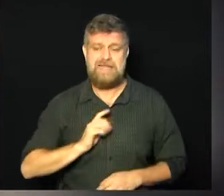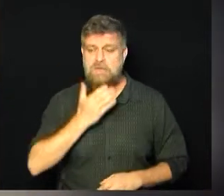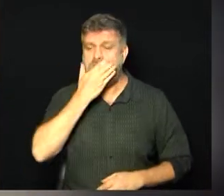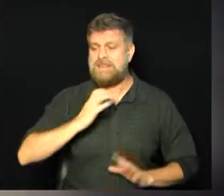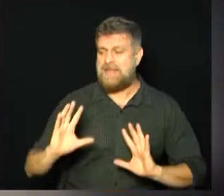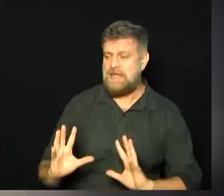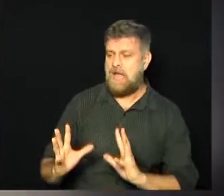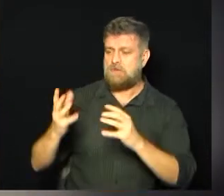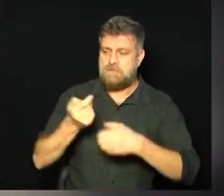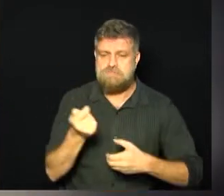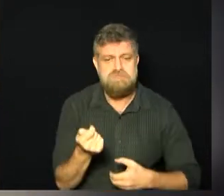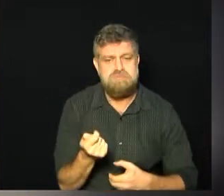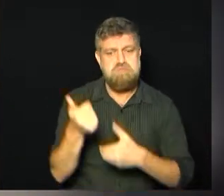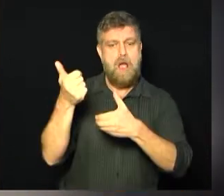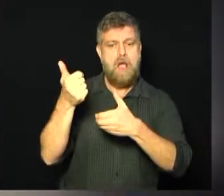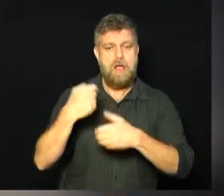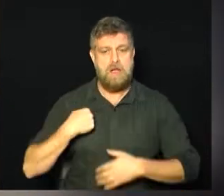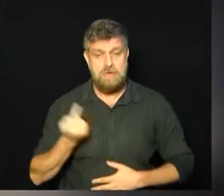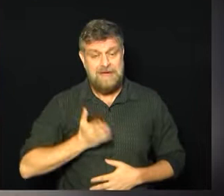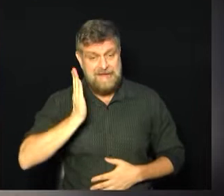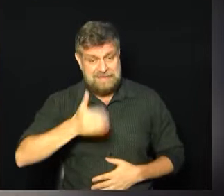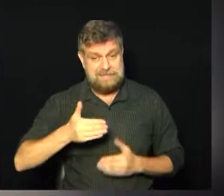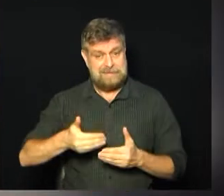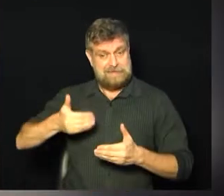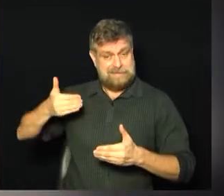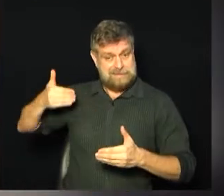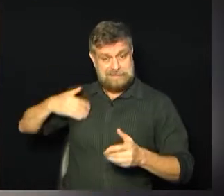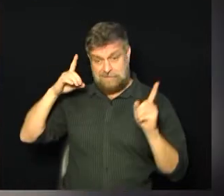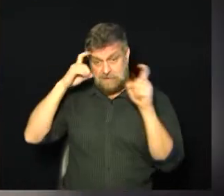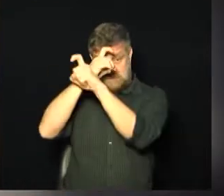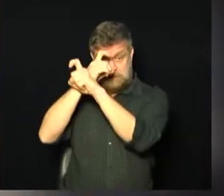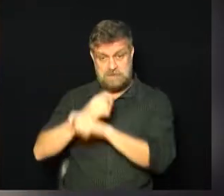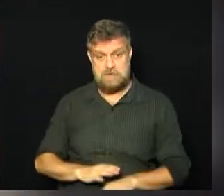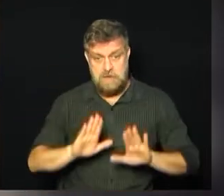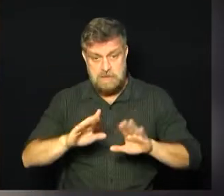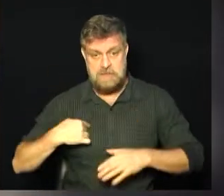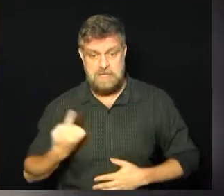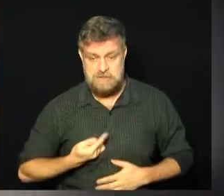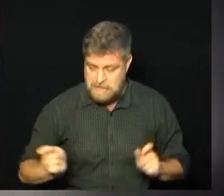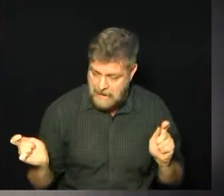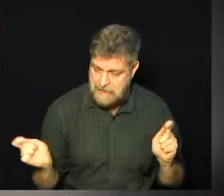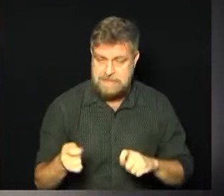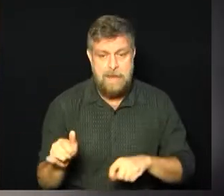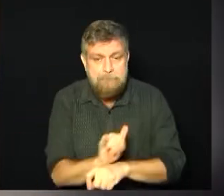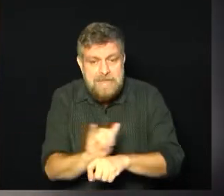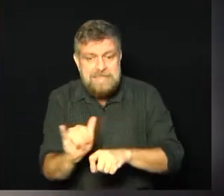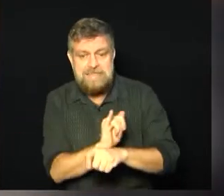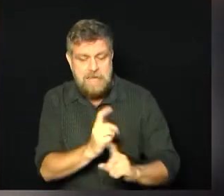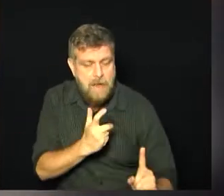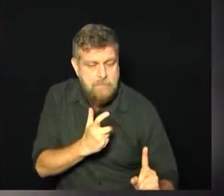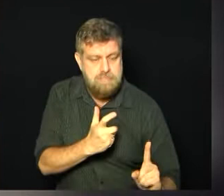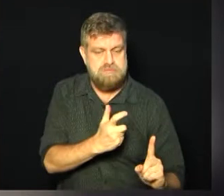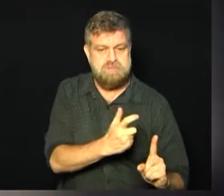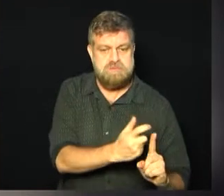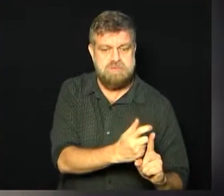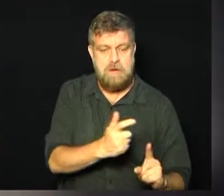Natal, temos Réveillon, nós já passamos por períodos extremamente difíceis. Então, se nós temos a possibilidade de fazer a vacinação